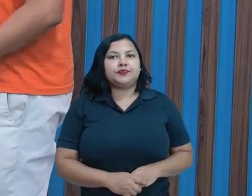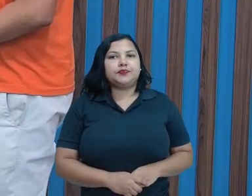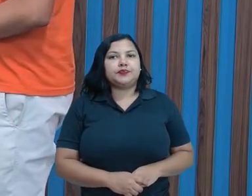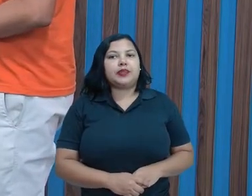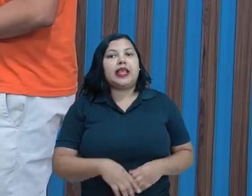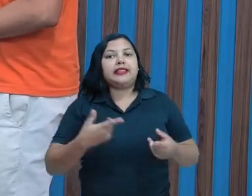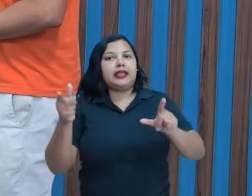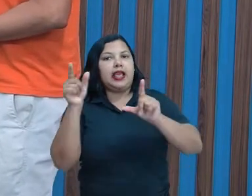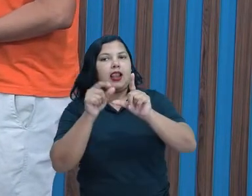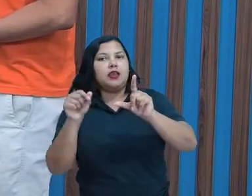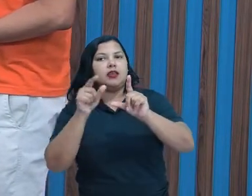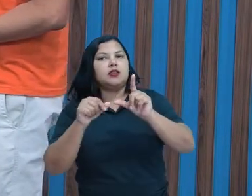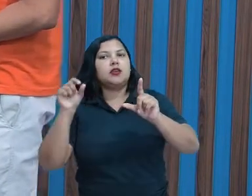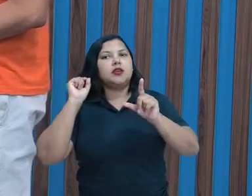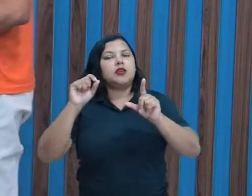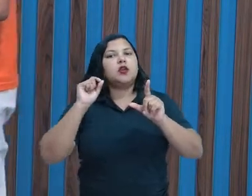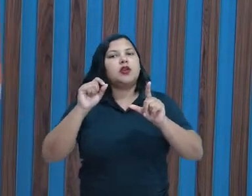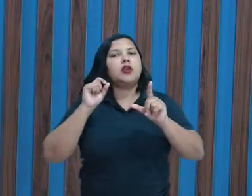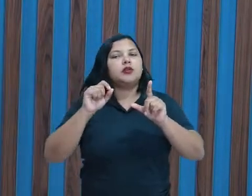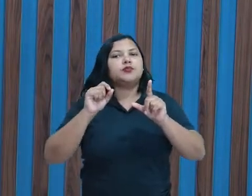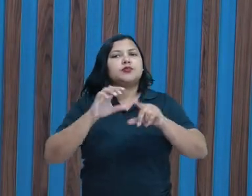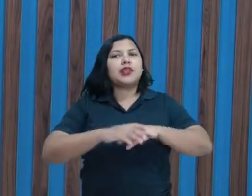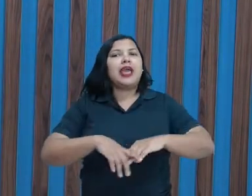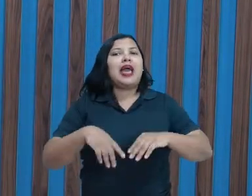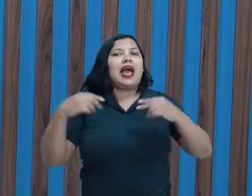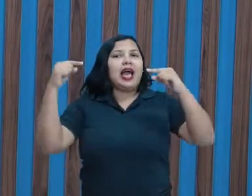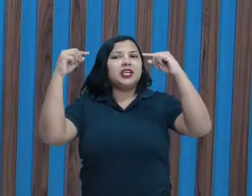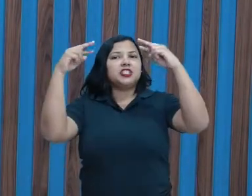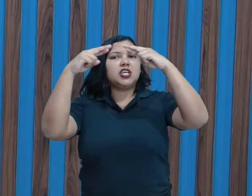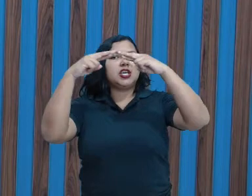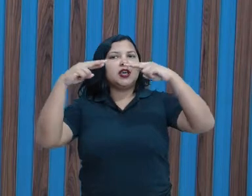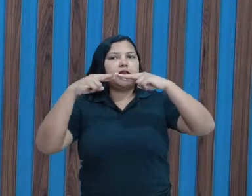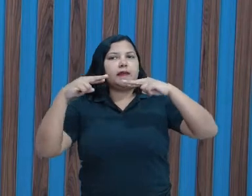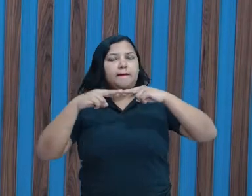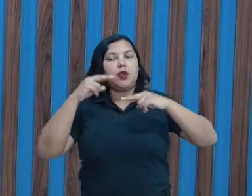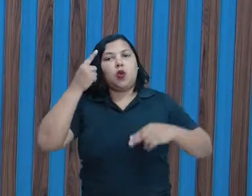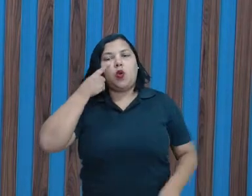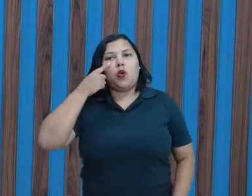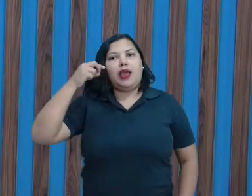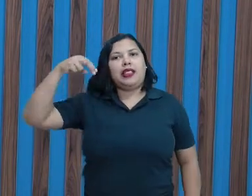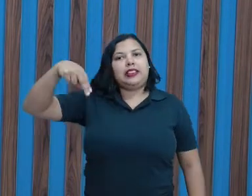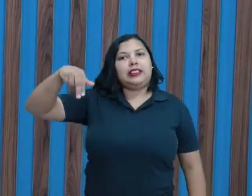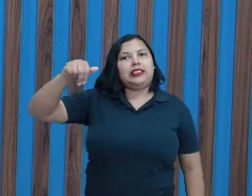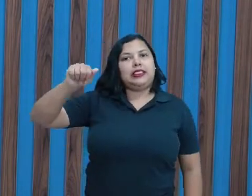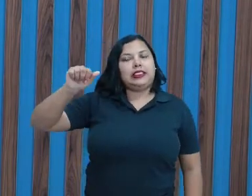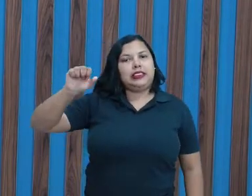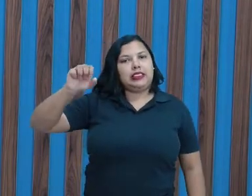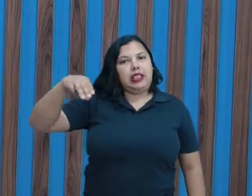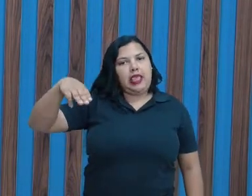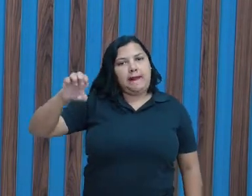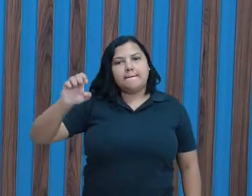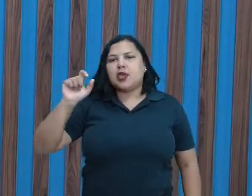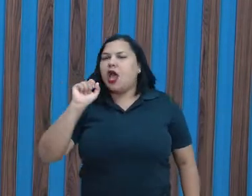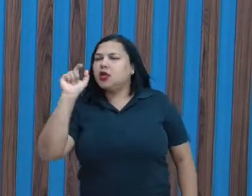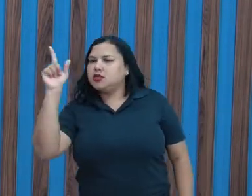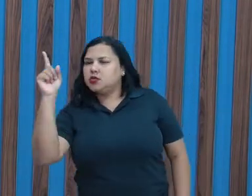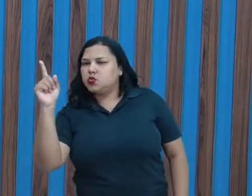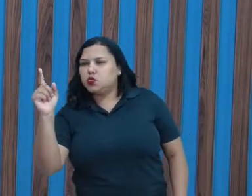os rhymes, que são as rimas, pessoal. Observem que name rimou com same,